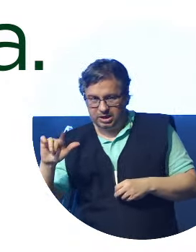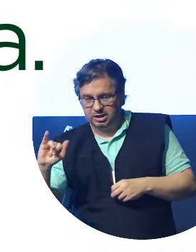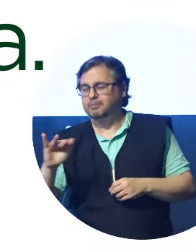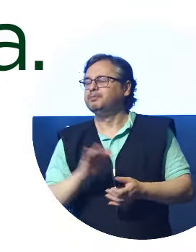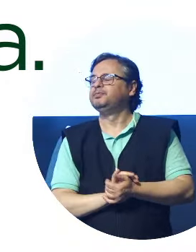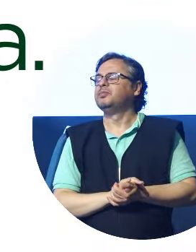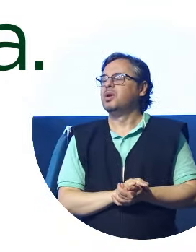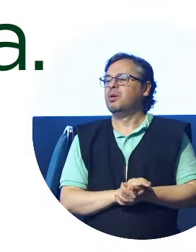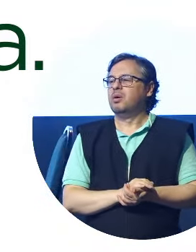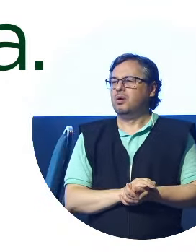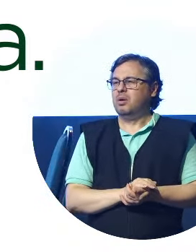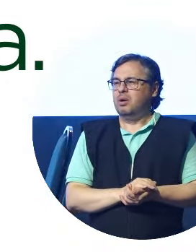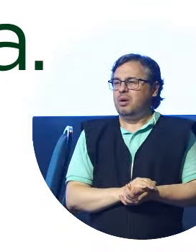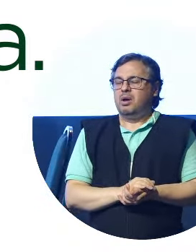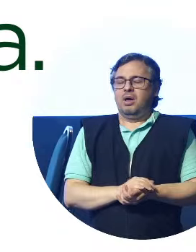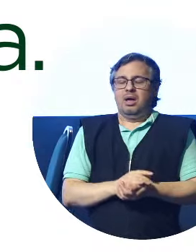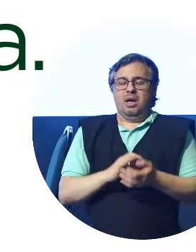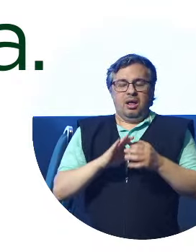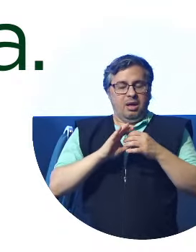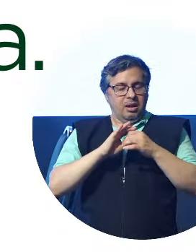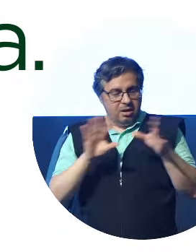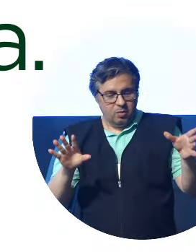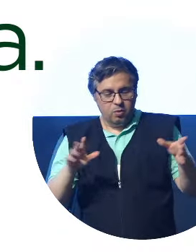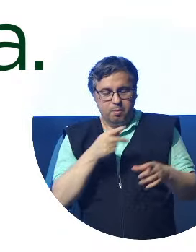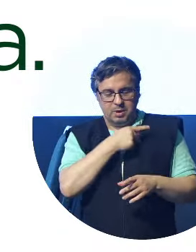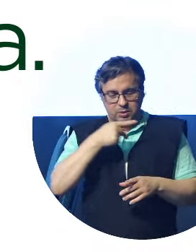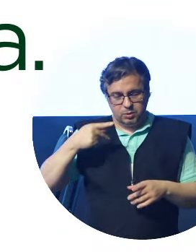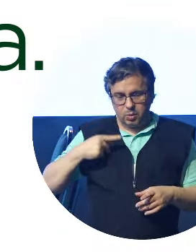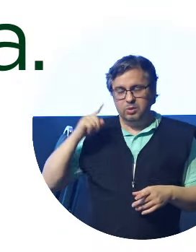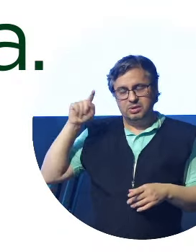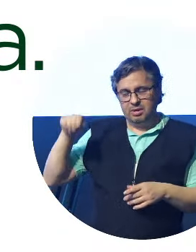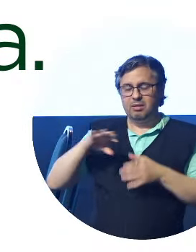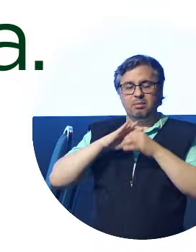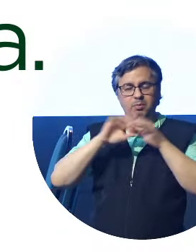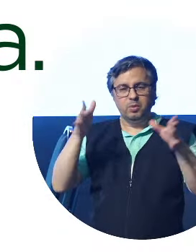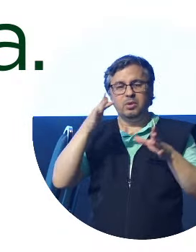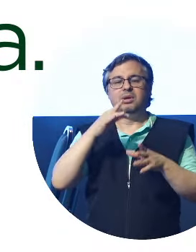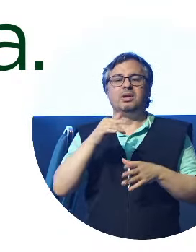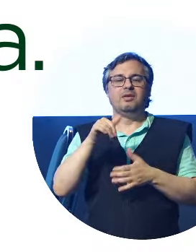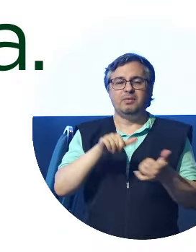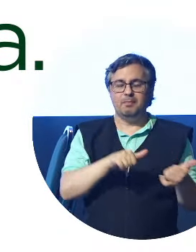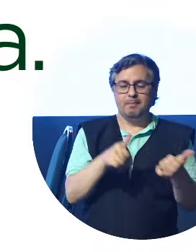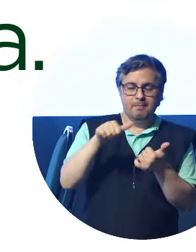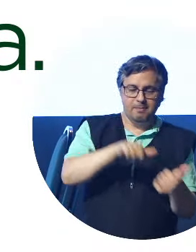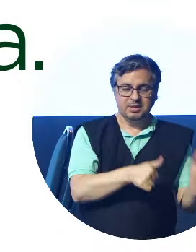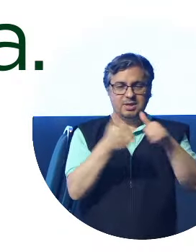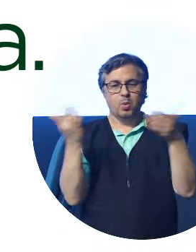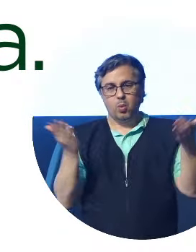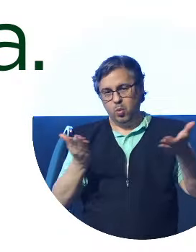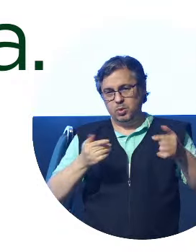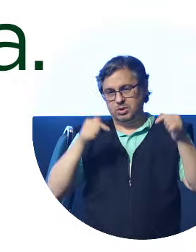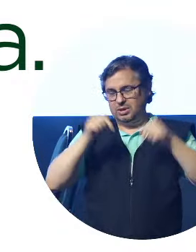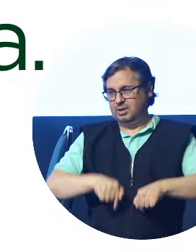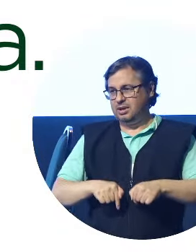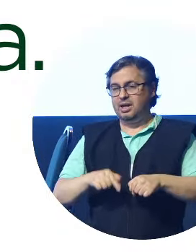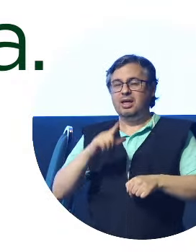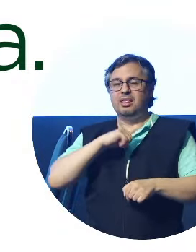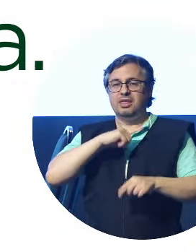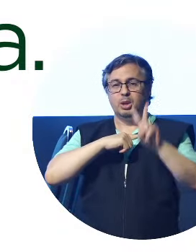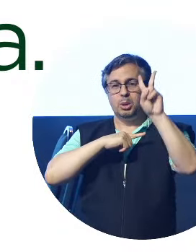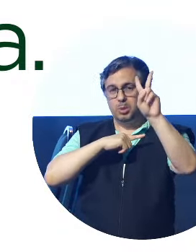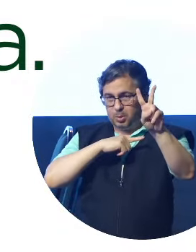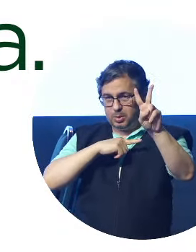Pastor Leonardo vai, autorizou que o Puriá fosse batizado hoje aqui, pastor. E já tem 2